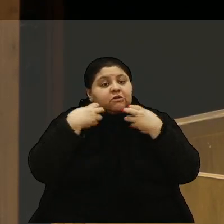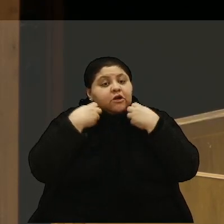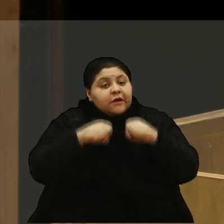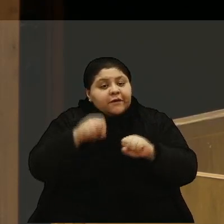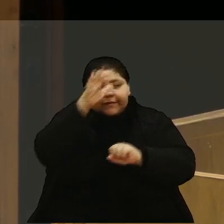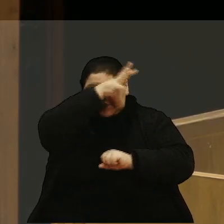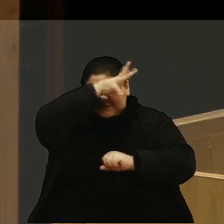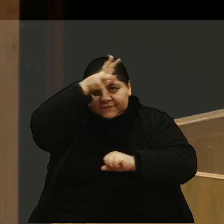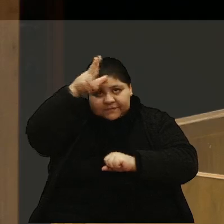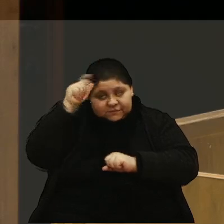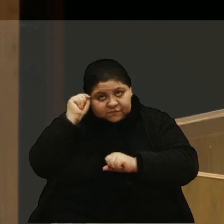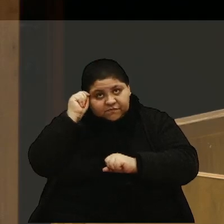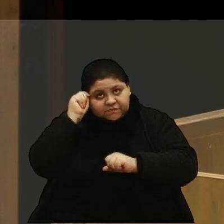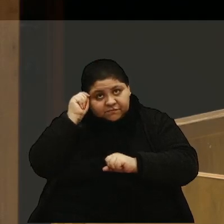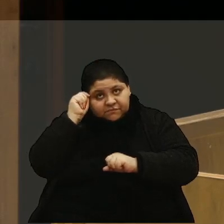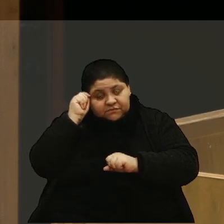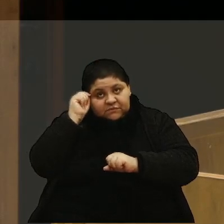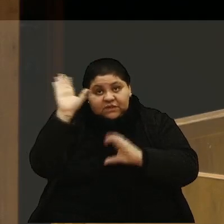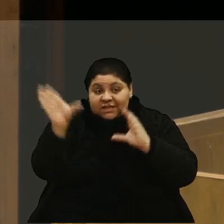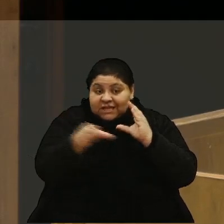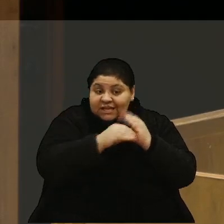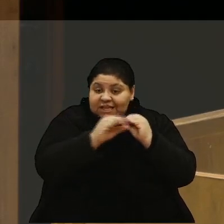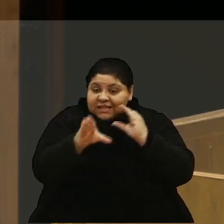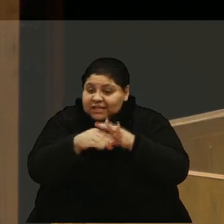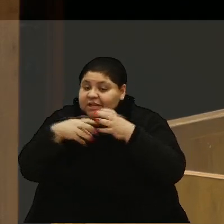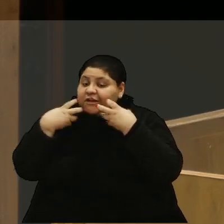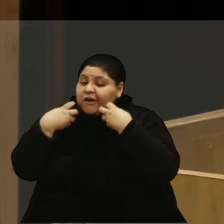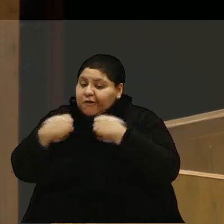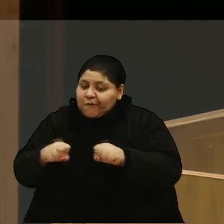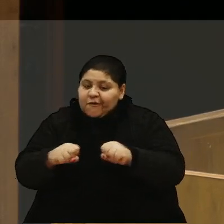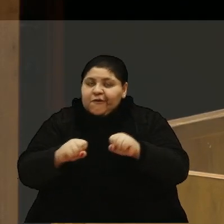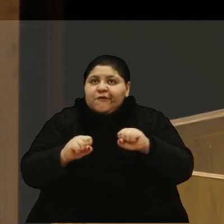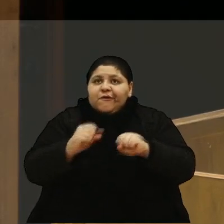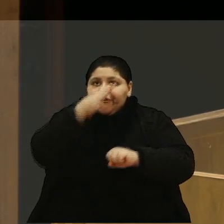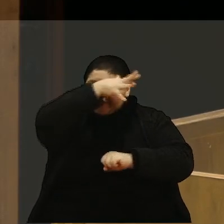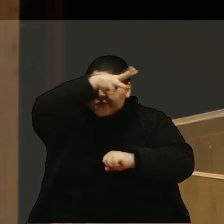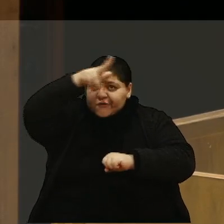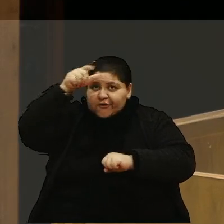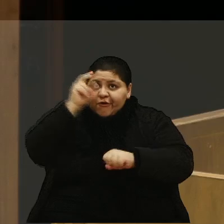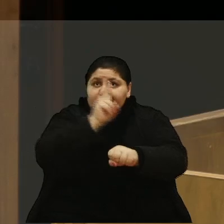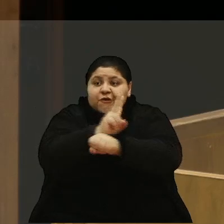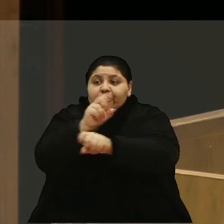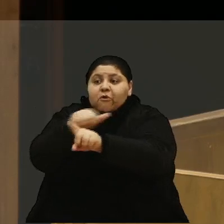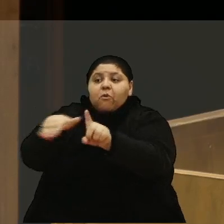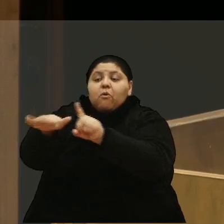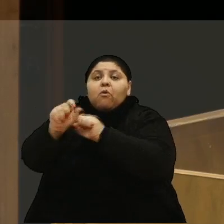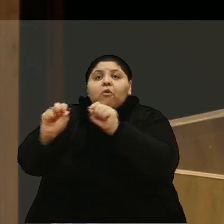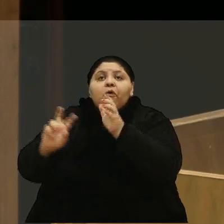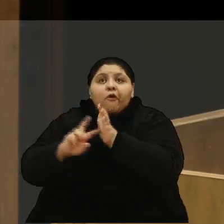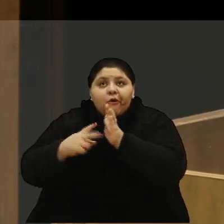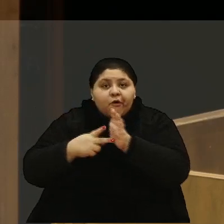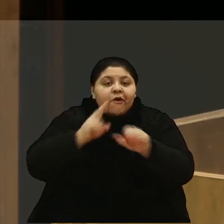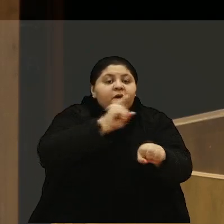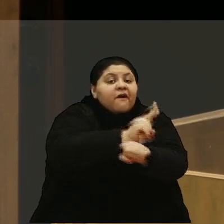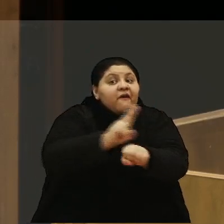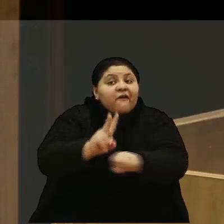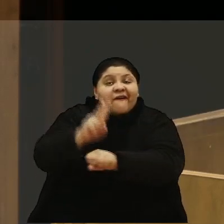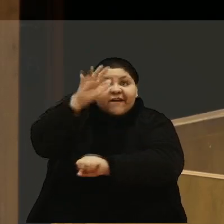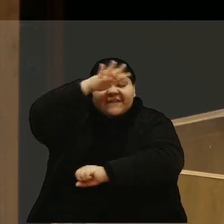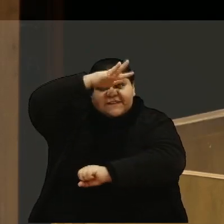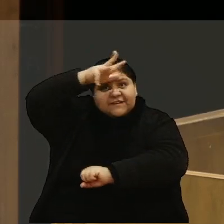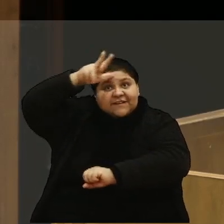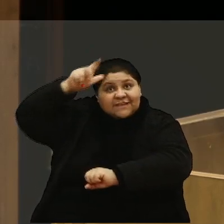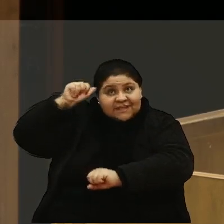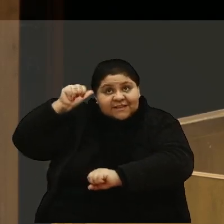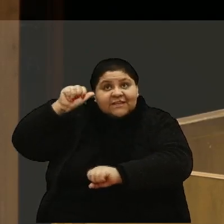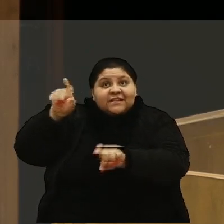Municipal, esse projeto abarca a Secretaria Municipal de Segurança Pública e Proteção Social, ou seja, a Guarda Municipal e